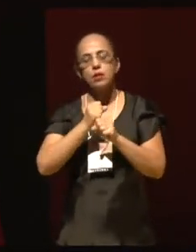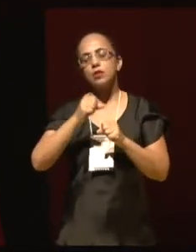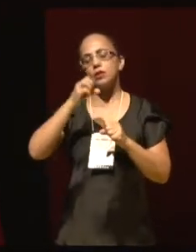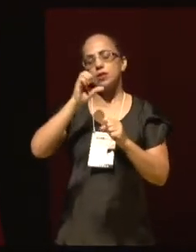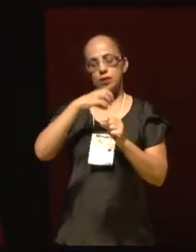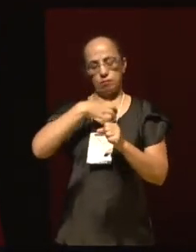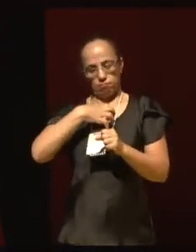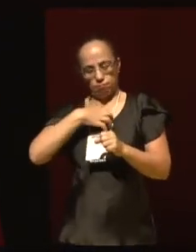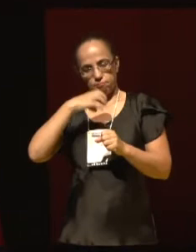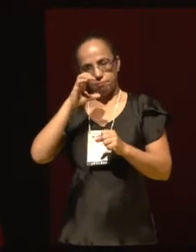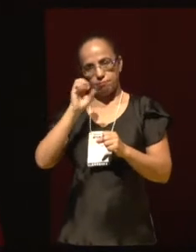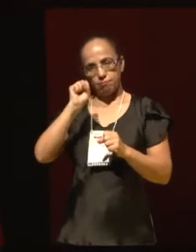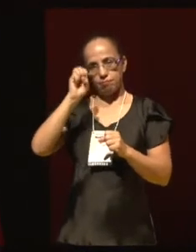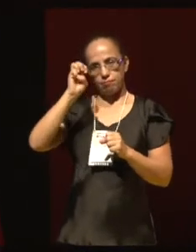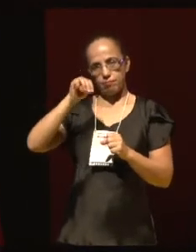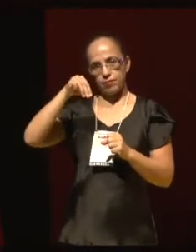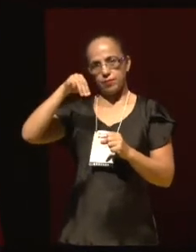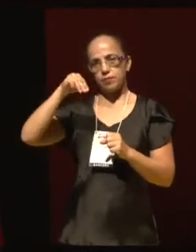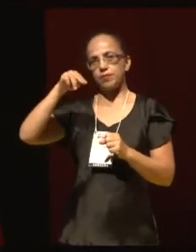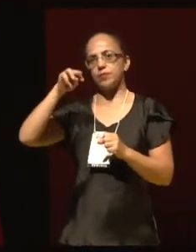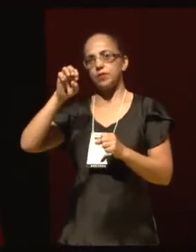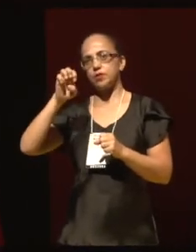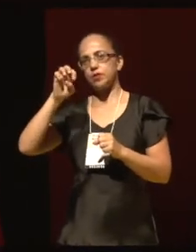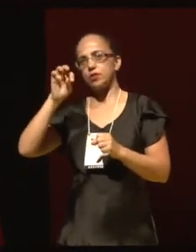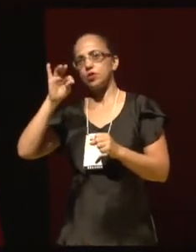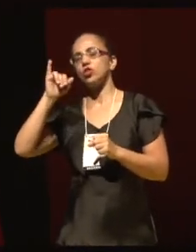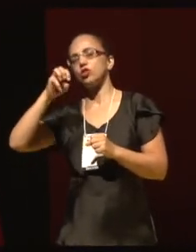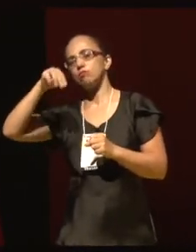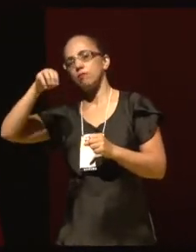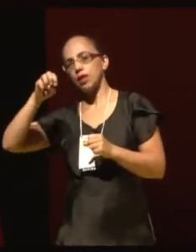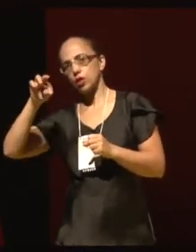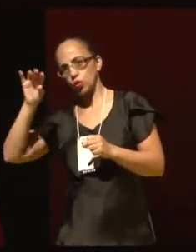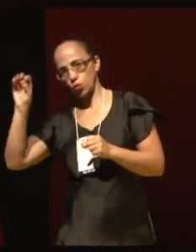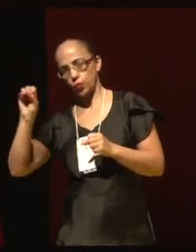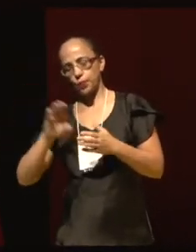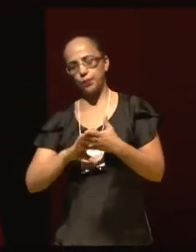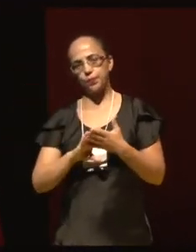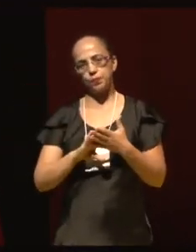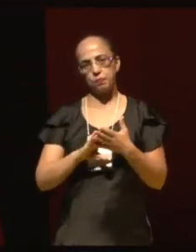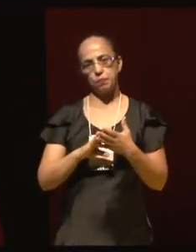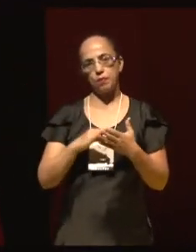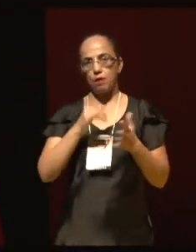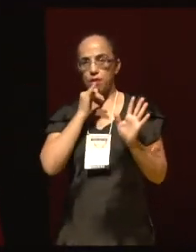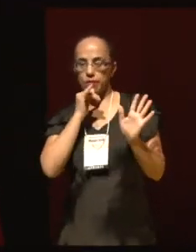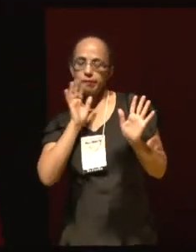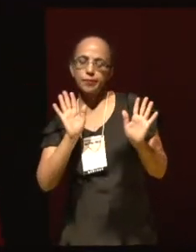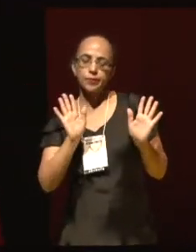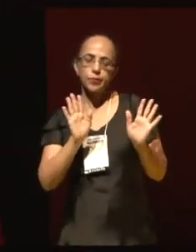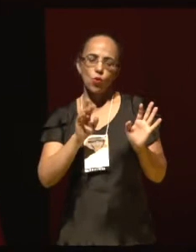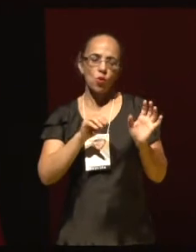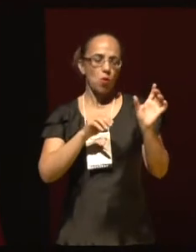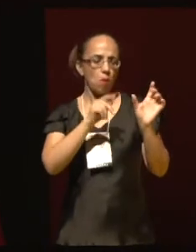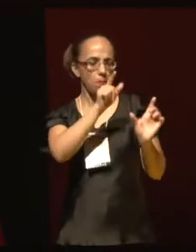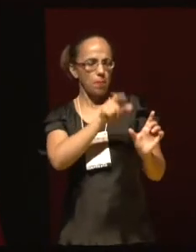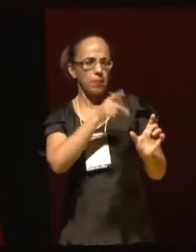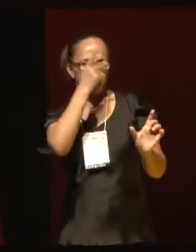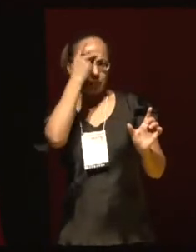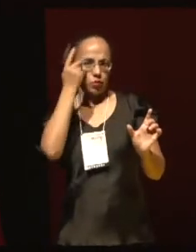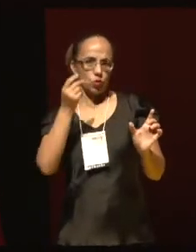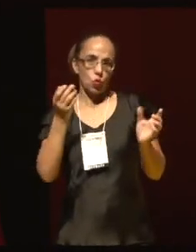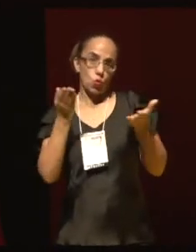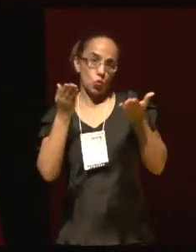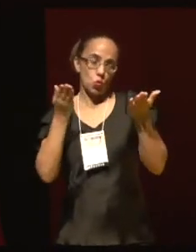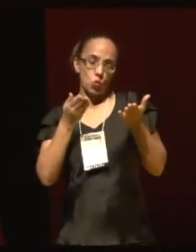Pode ser que esta pessoa hoje não tenha um dia bom. Mas, se